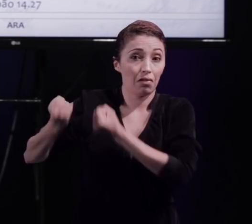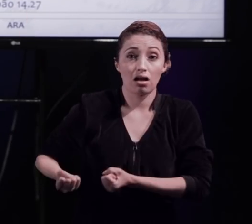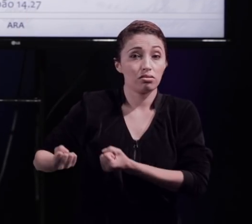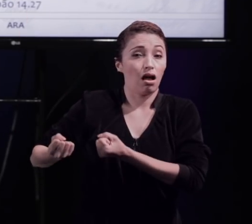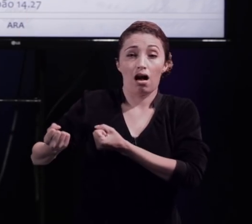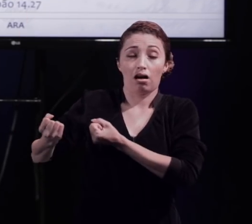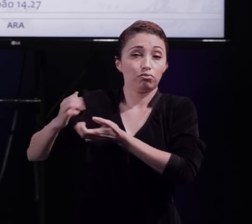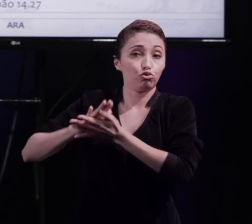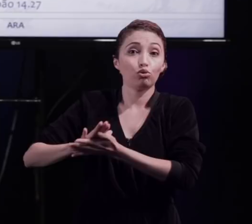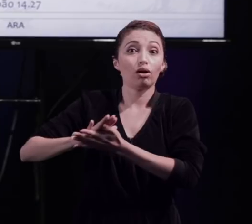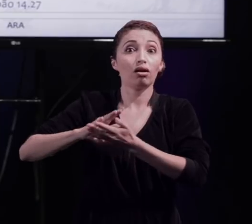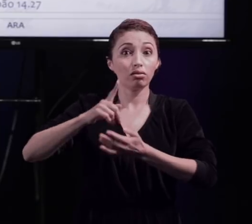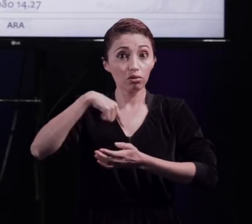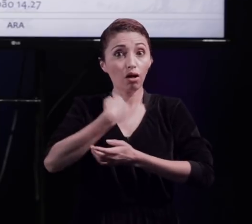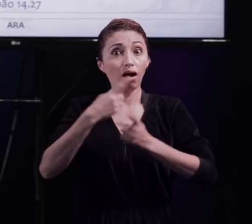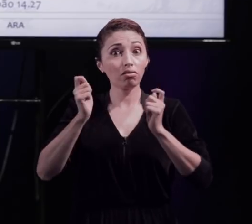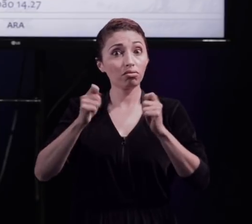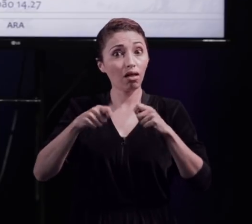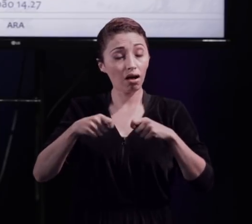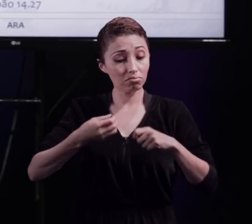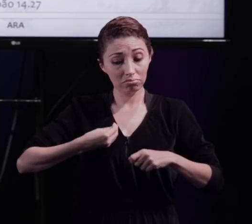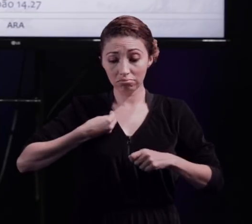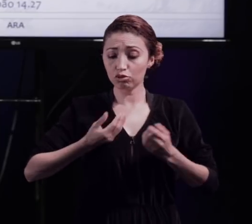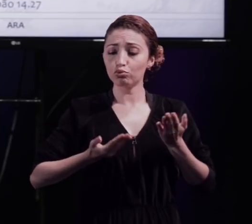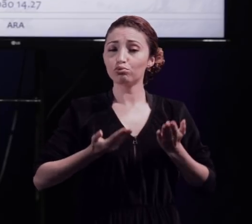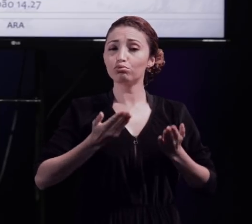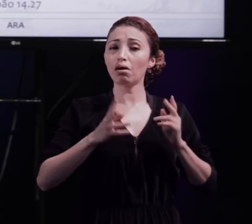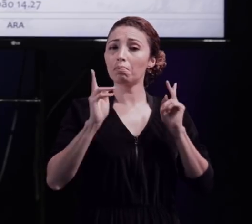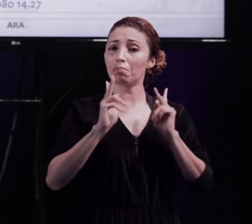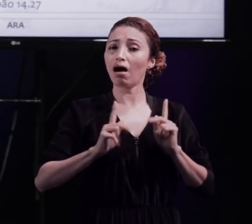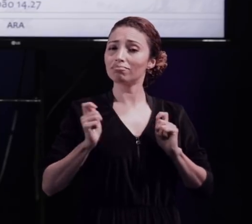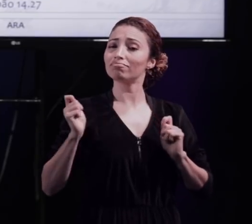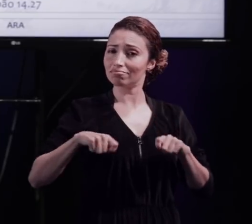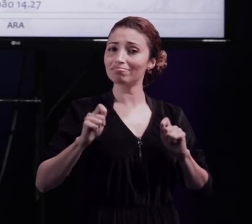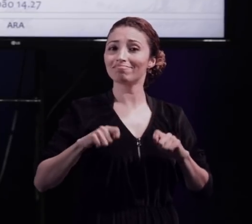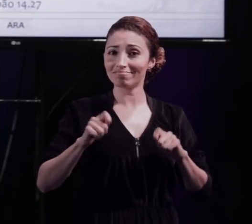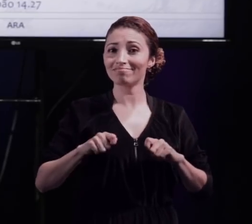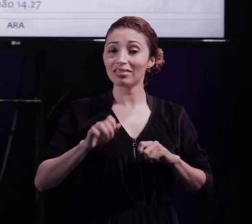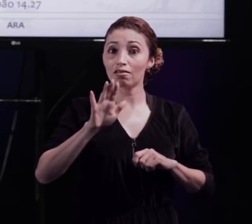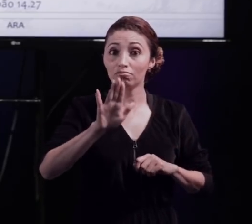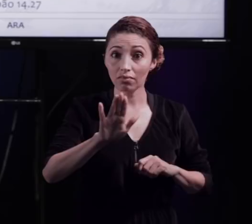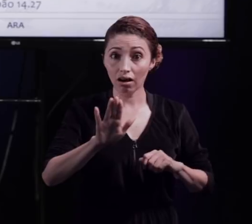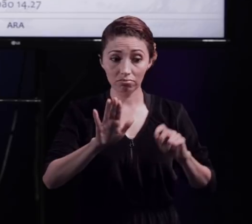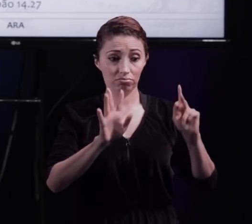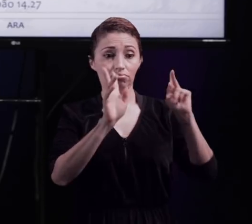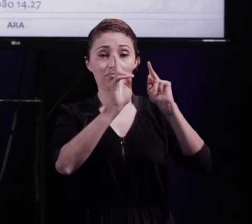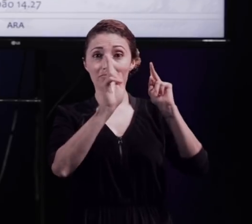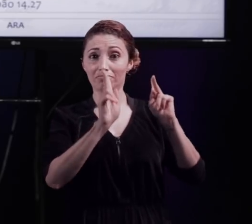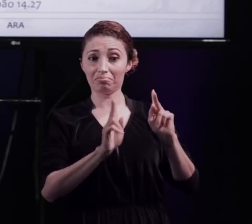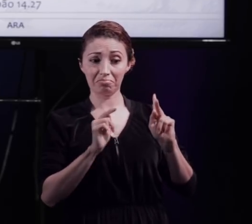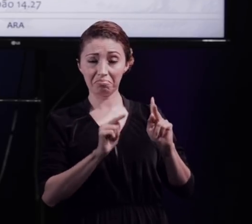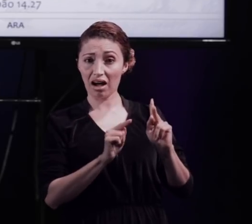destruidor, nós podemos ter uma vida equilibrada e viver em paz. Mas